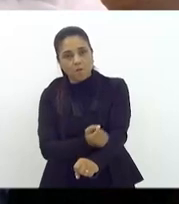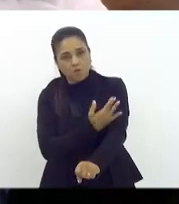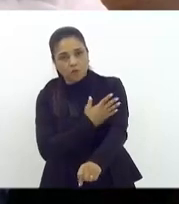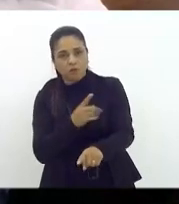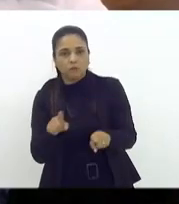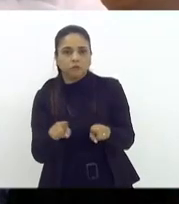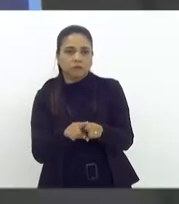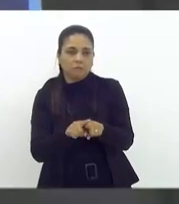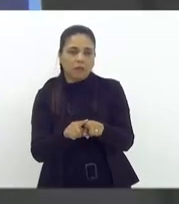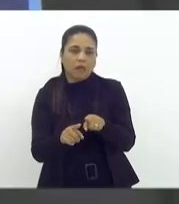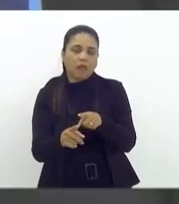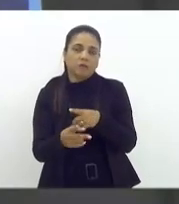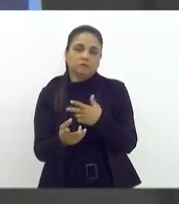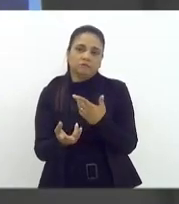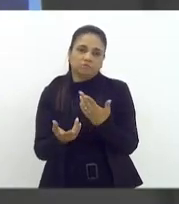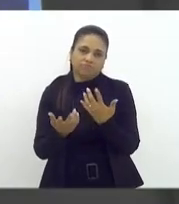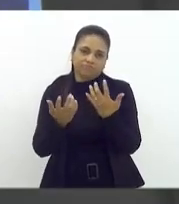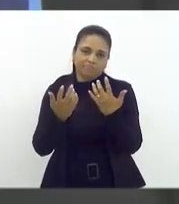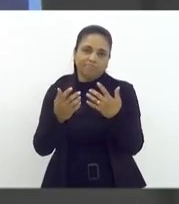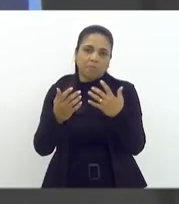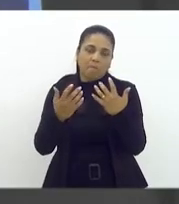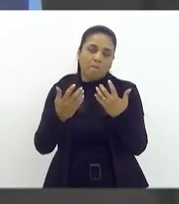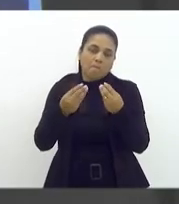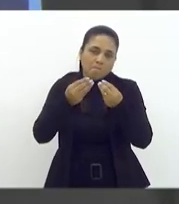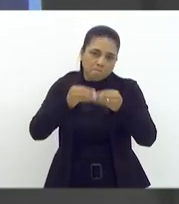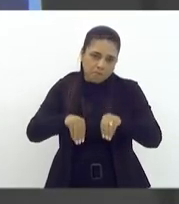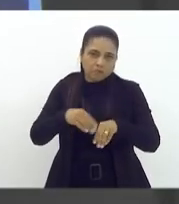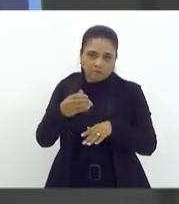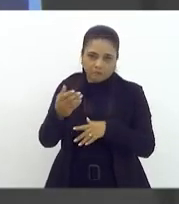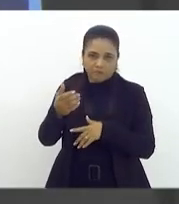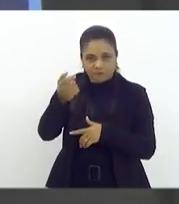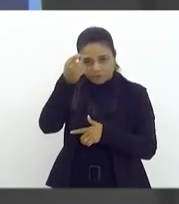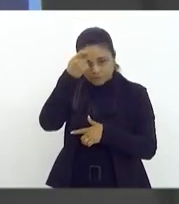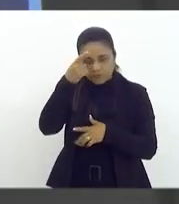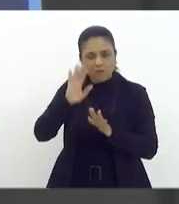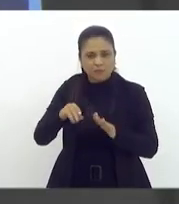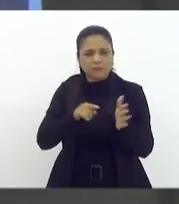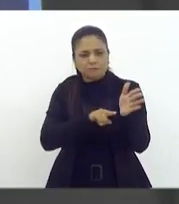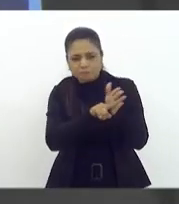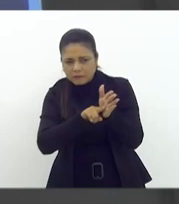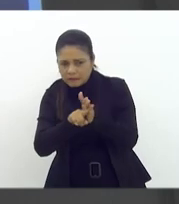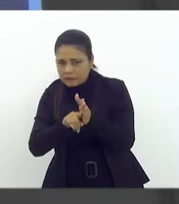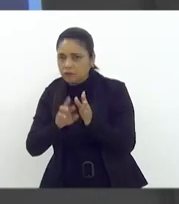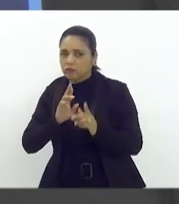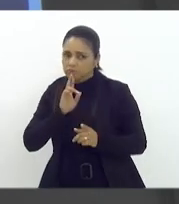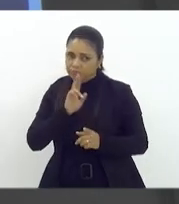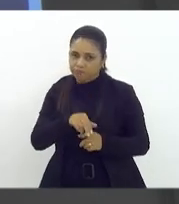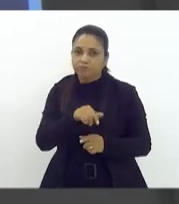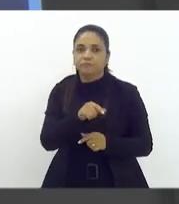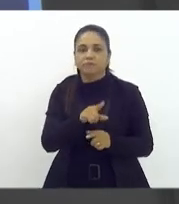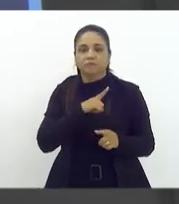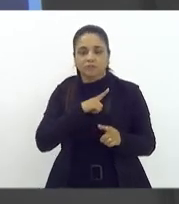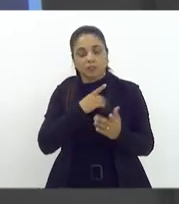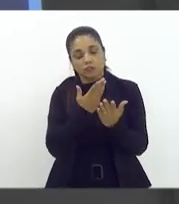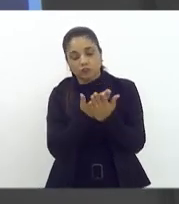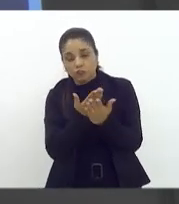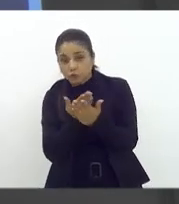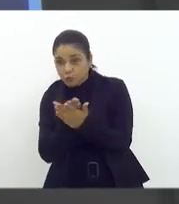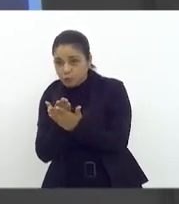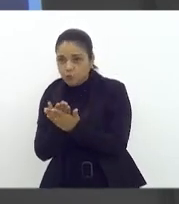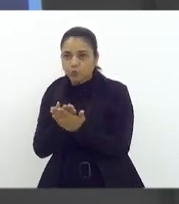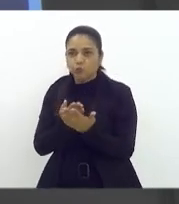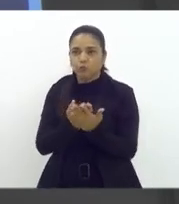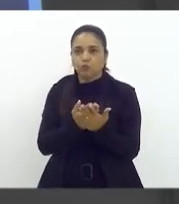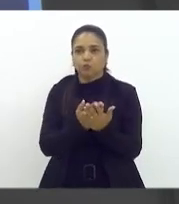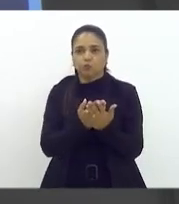proteger a memória mas nós já temos muitas pesquisas mostrando que não é assim que inclusive nesse estudo aqui os